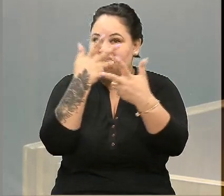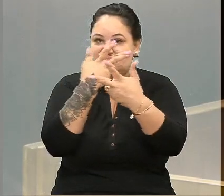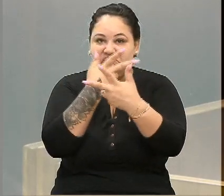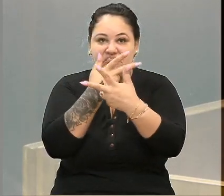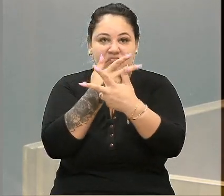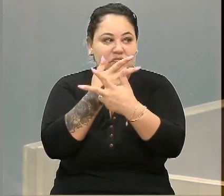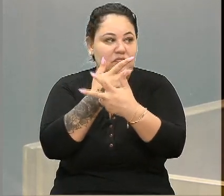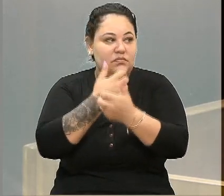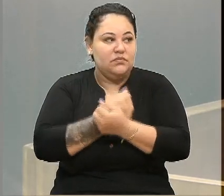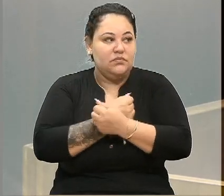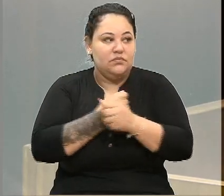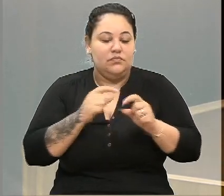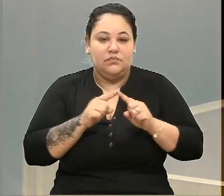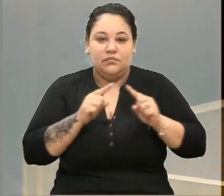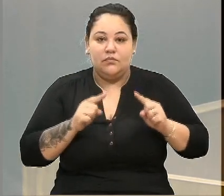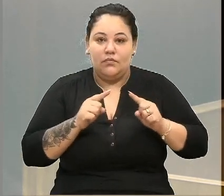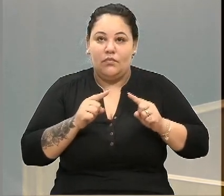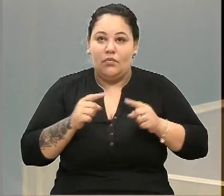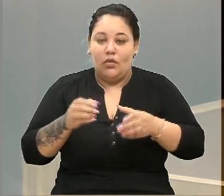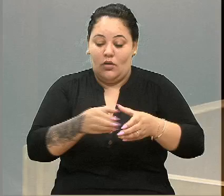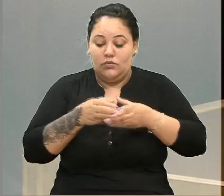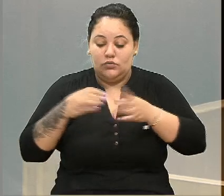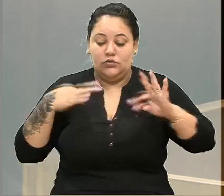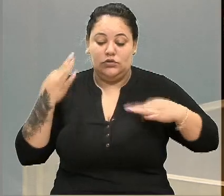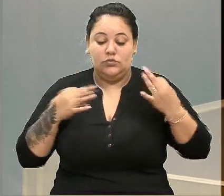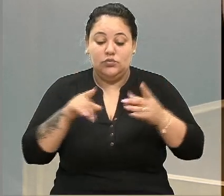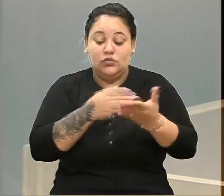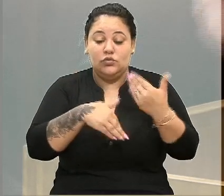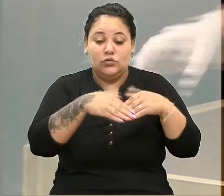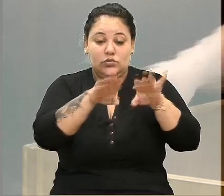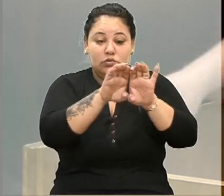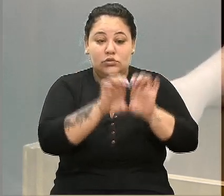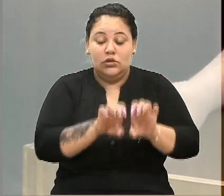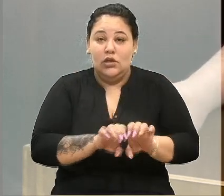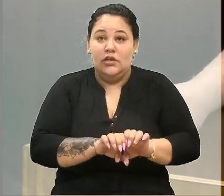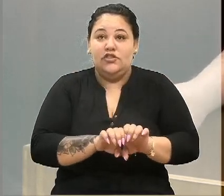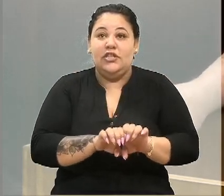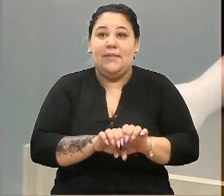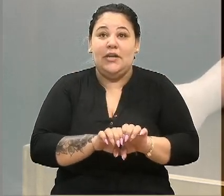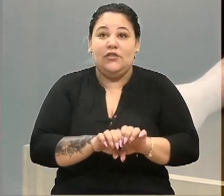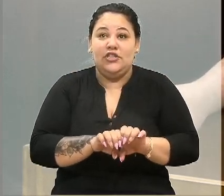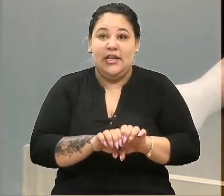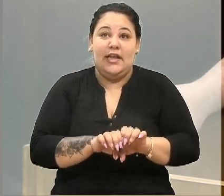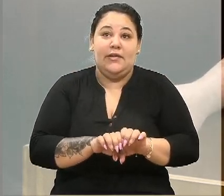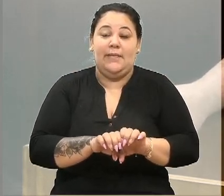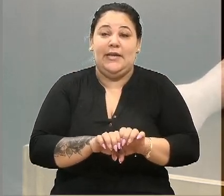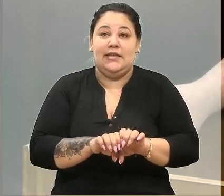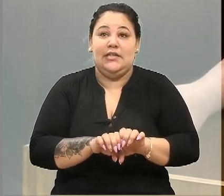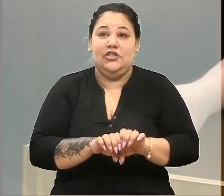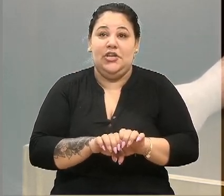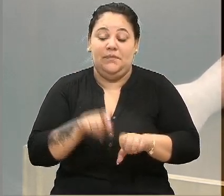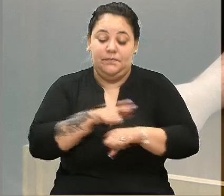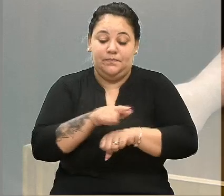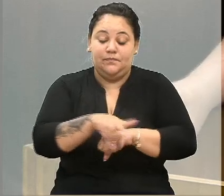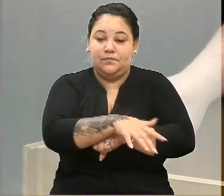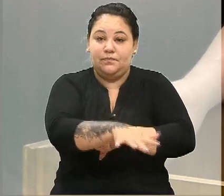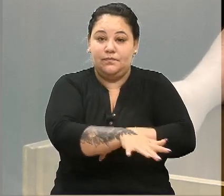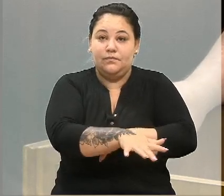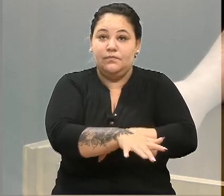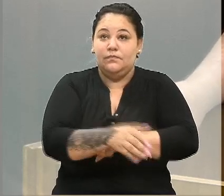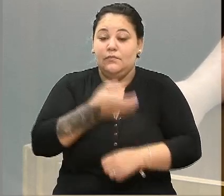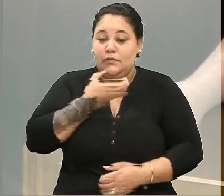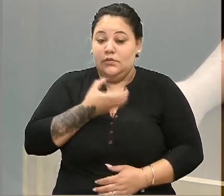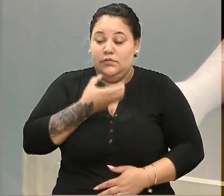grande ponto de turismo em Caxias do Sul, além de toda a estrutura e toda a questão histórica que tem em Galópolis. Esse Natal que vai ser realizado a